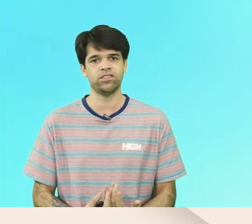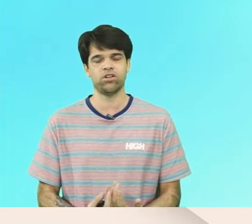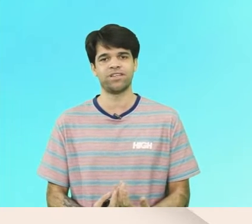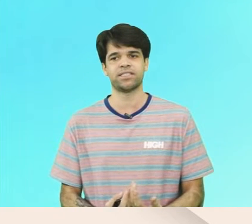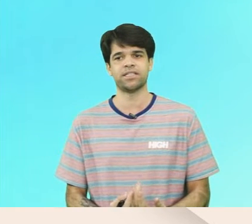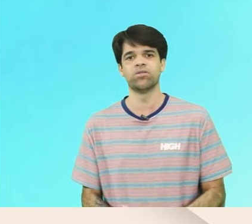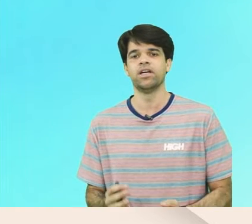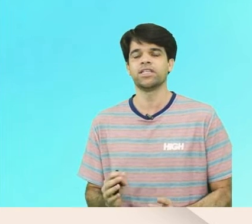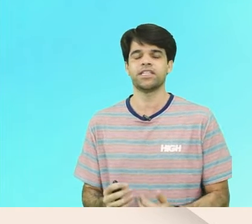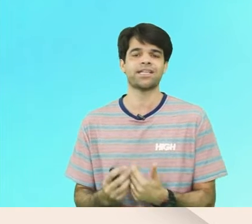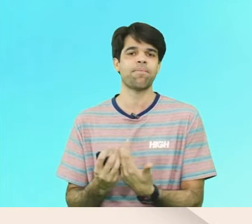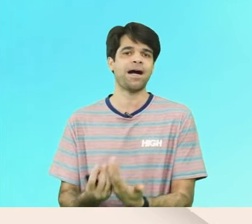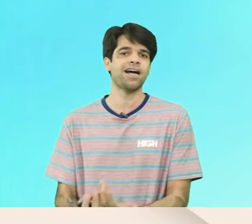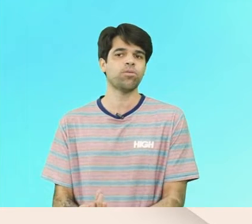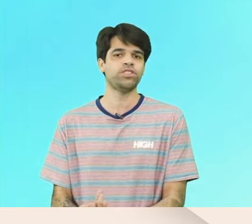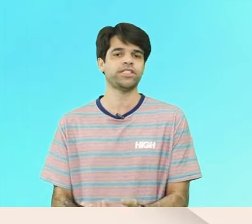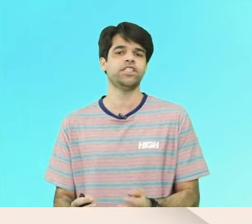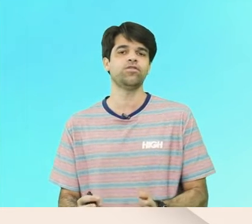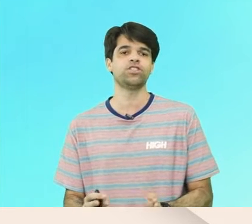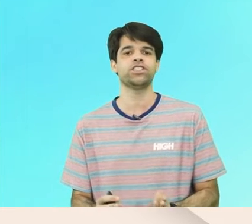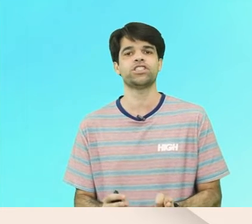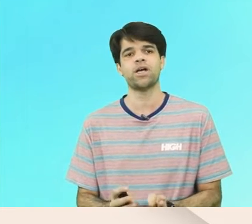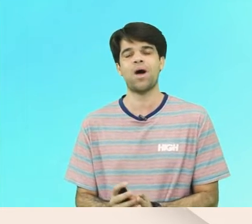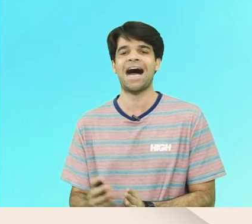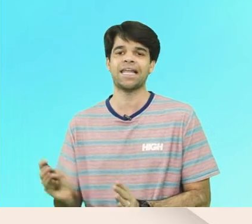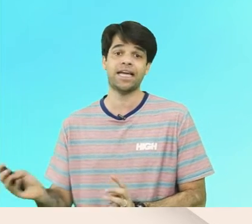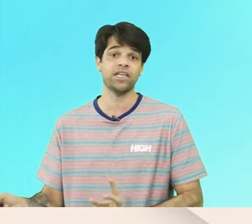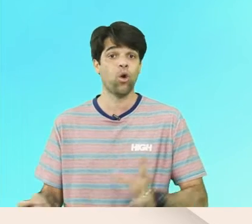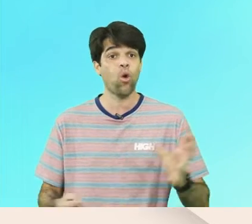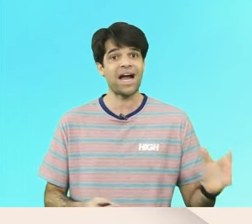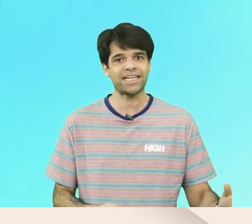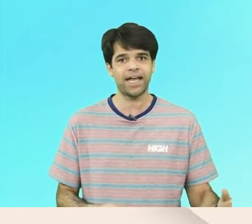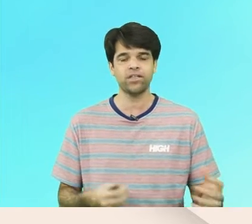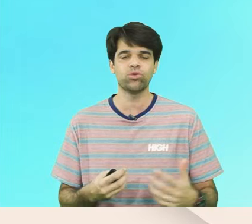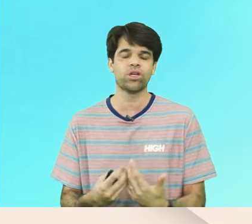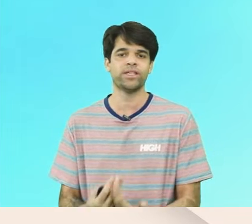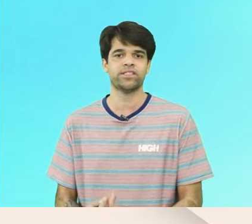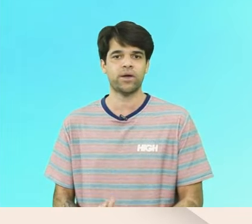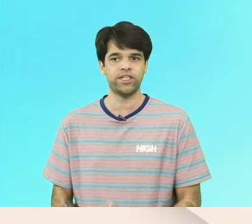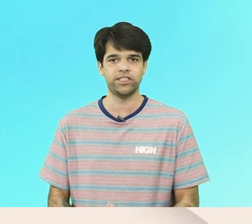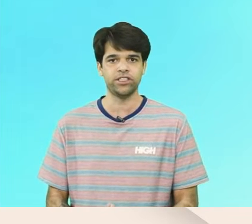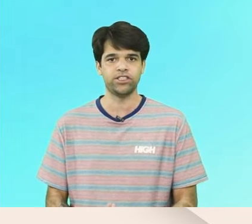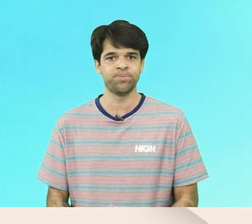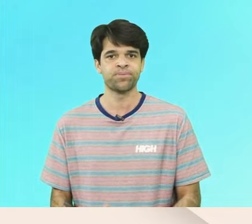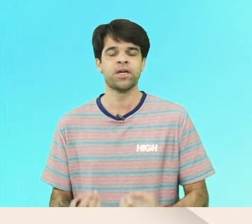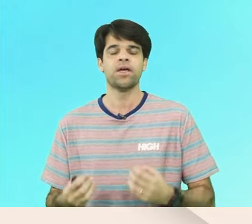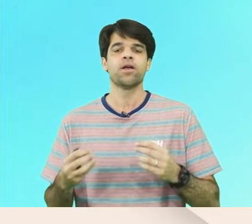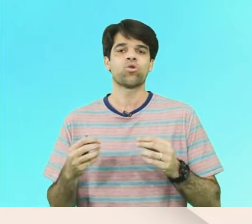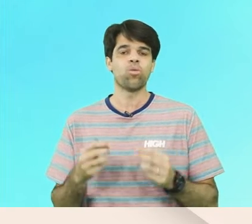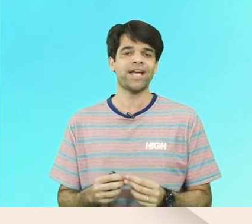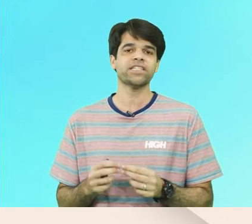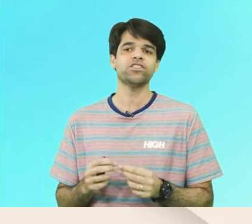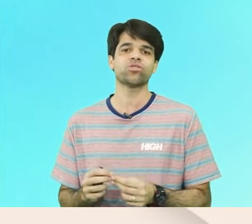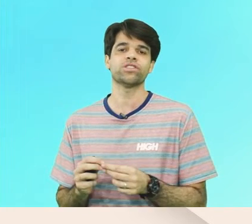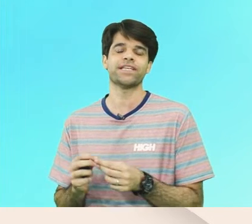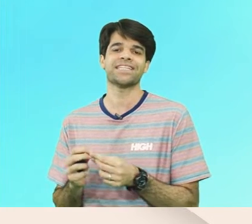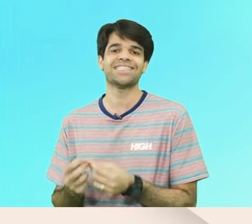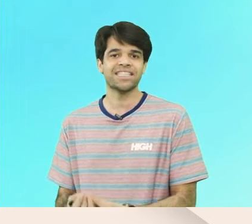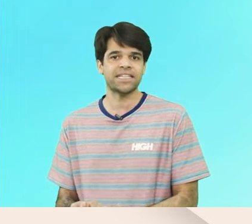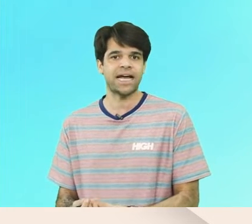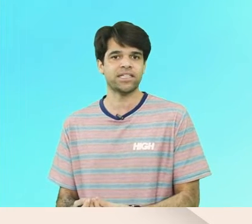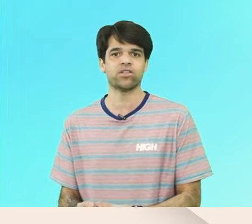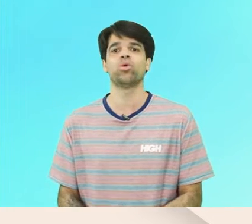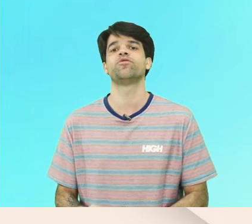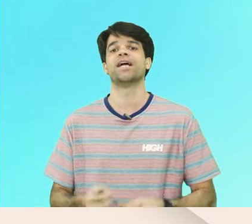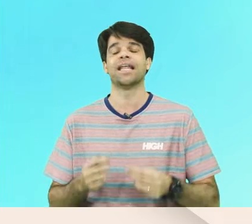um projeto de inovação que trabalha objetivos que estão além ou aquém do que o edital exige. Como é que a gente